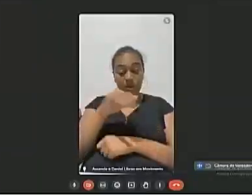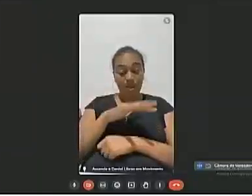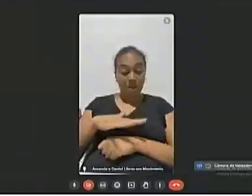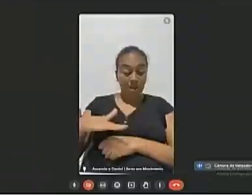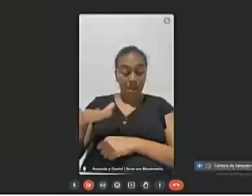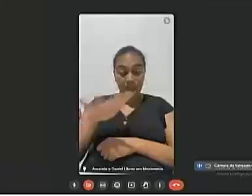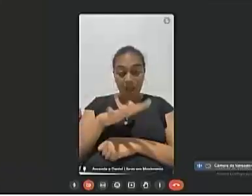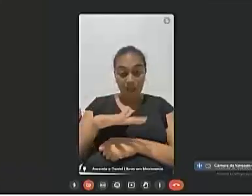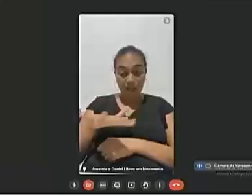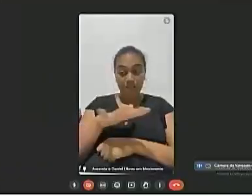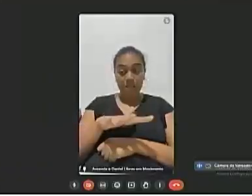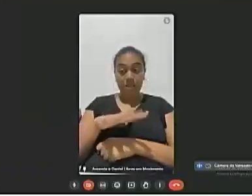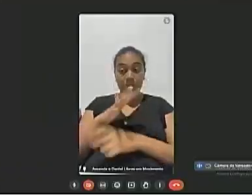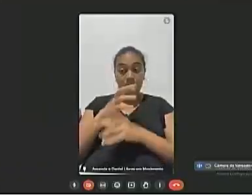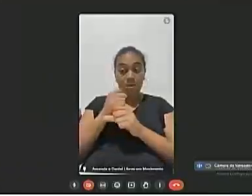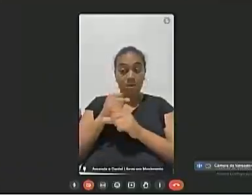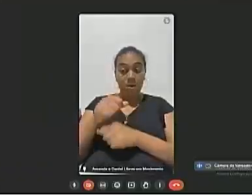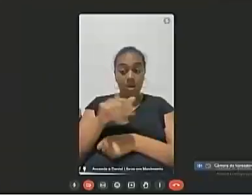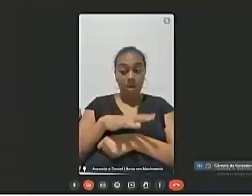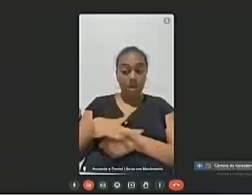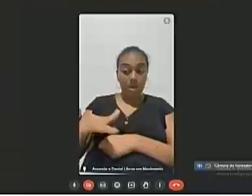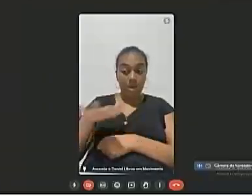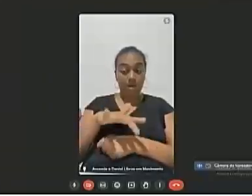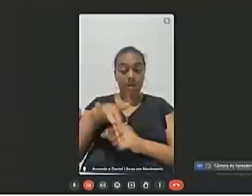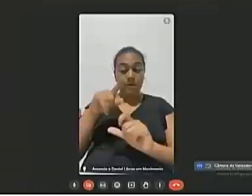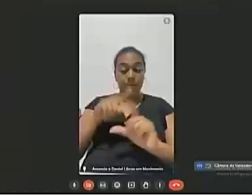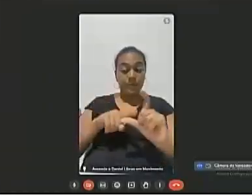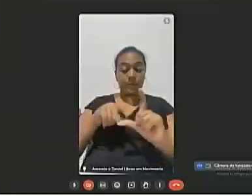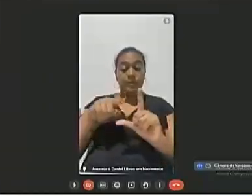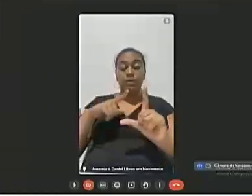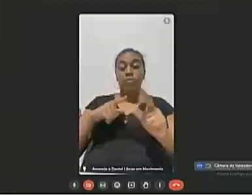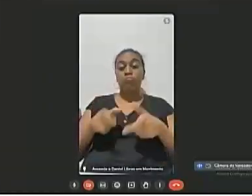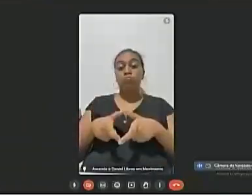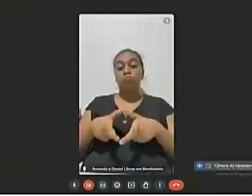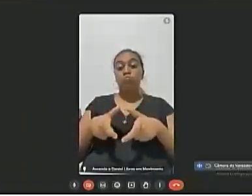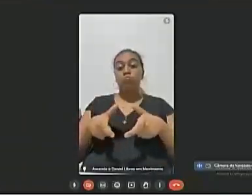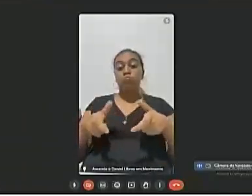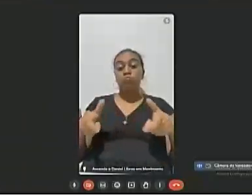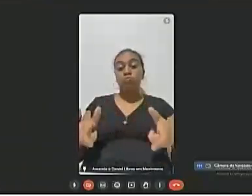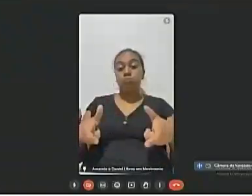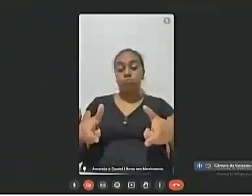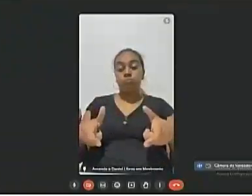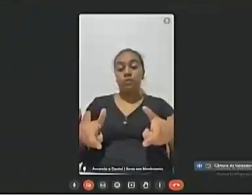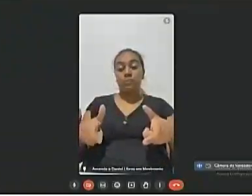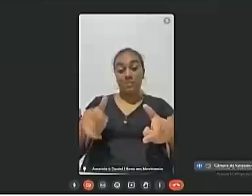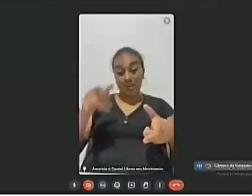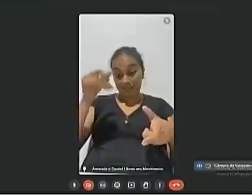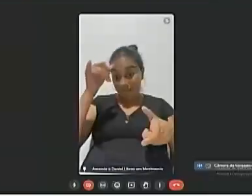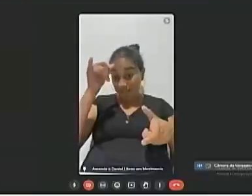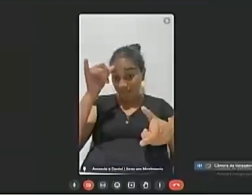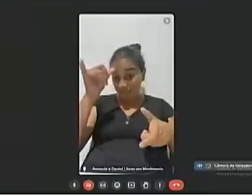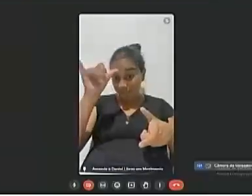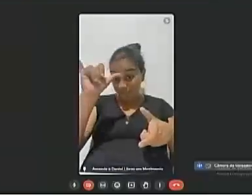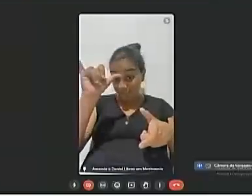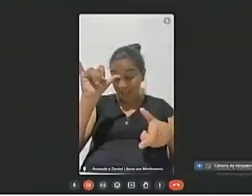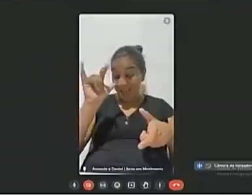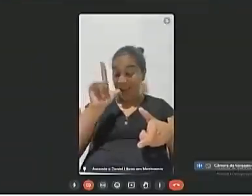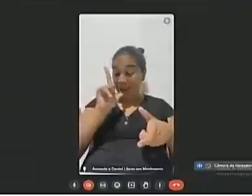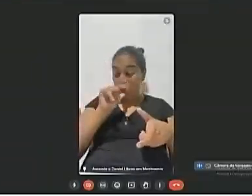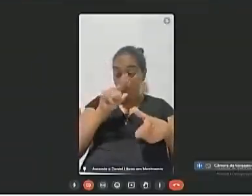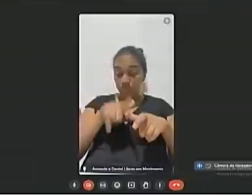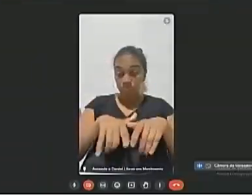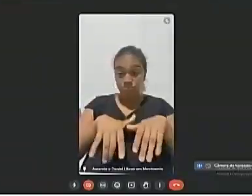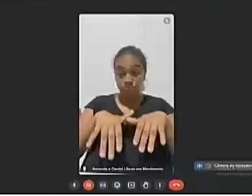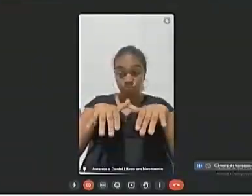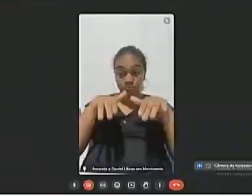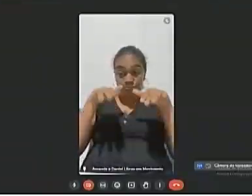dessas vazões. A área embaixo de um gráfico de vazões, ela resulta em volume. Então, para a gente evitar enchentes acima de 6,5 metros